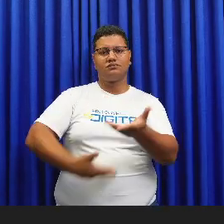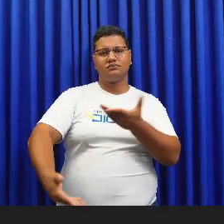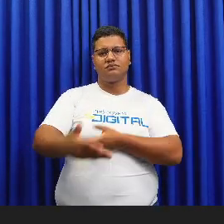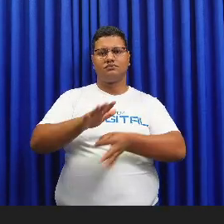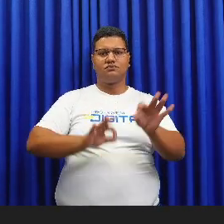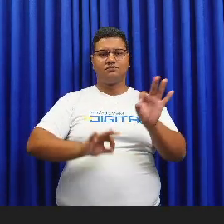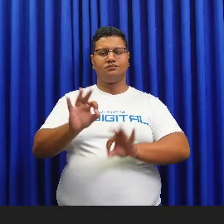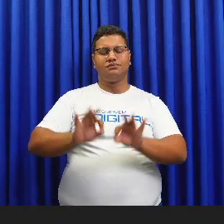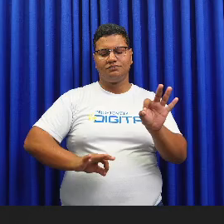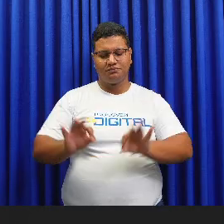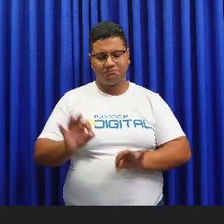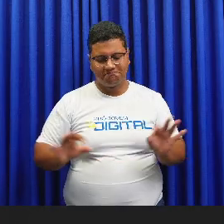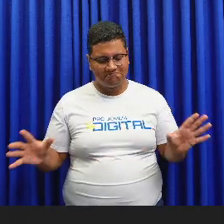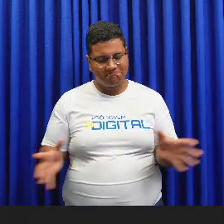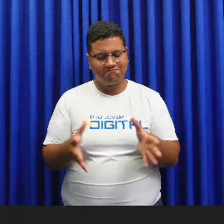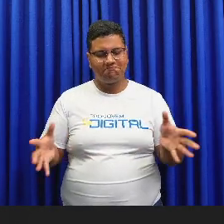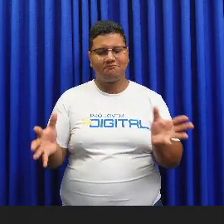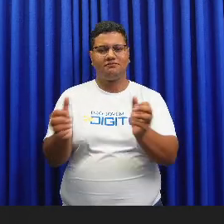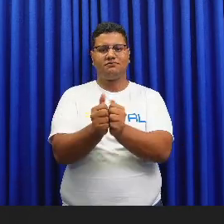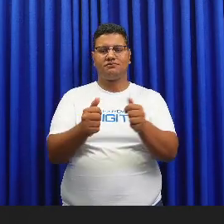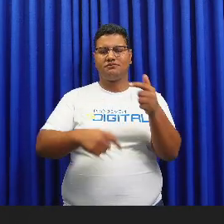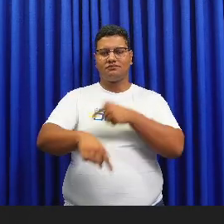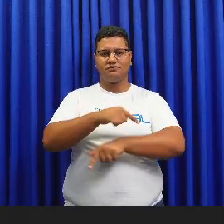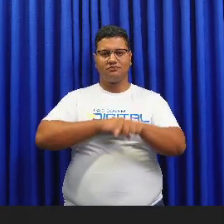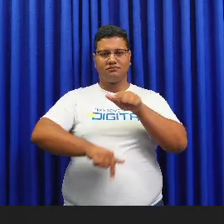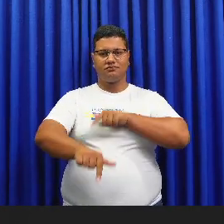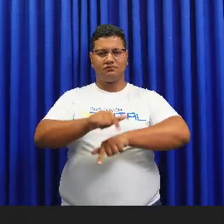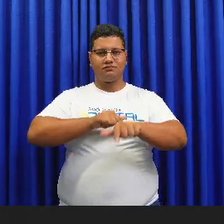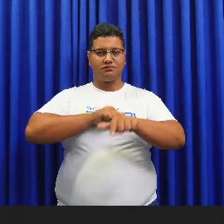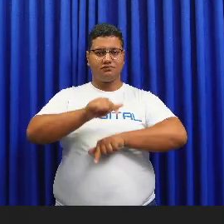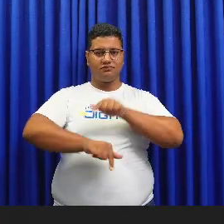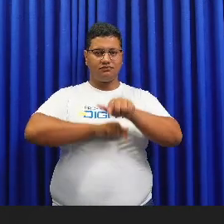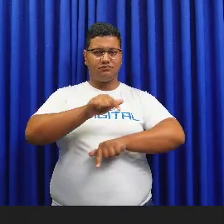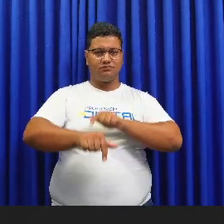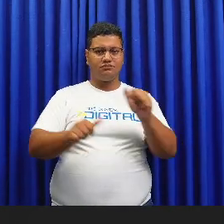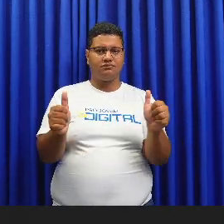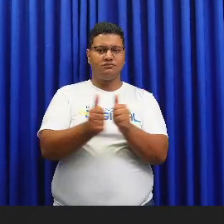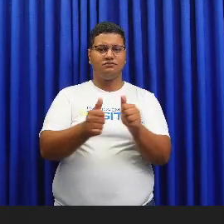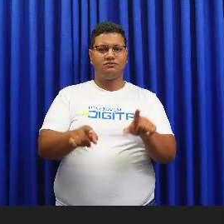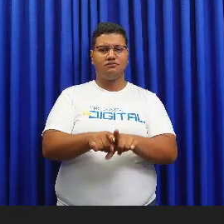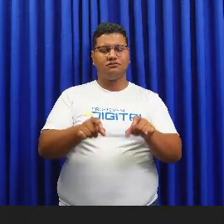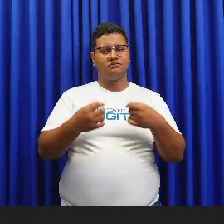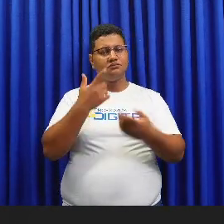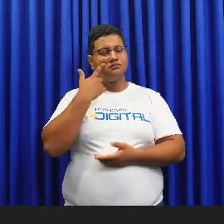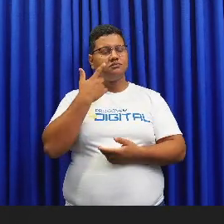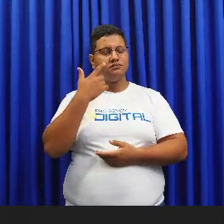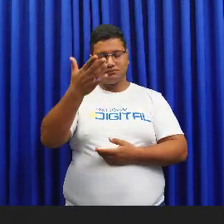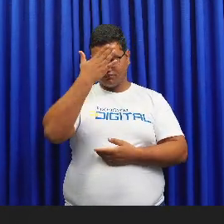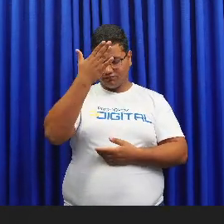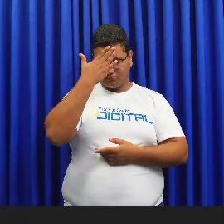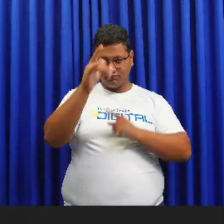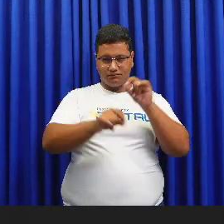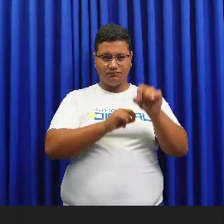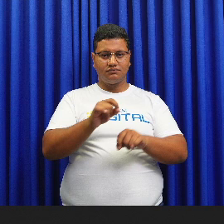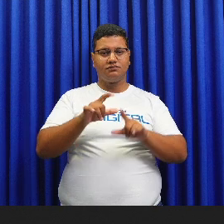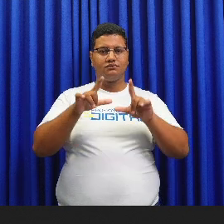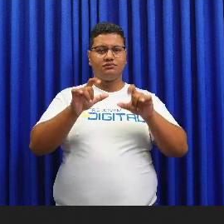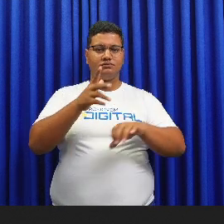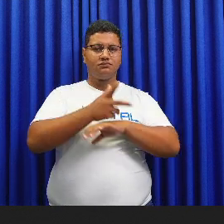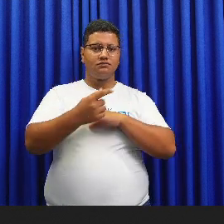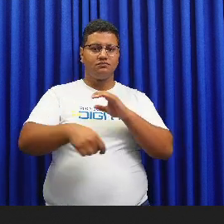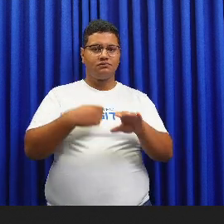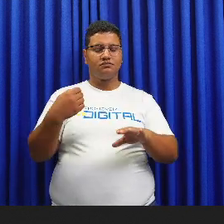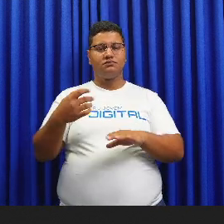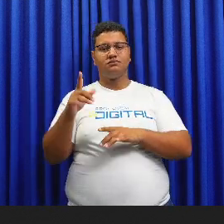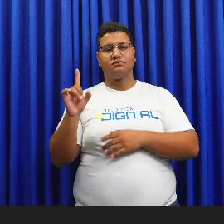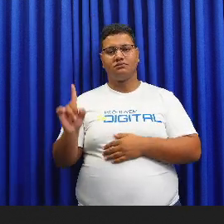freelas a se organizarem para a gente trabalhar em equipe, beleza? Então, eu sei que filmar a noiva entrando,